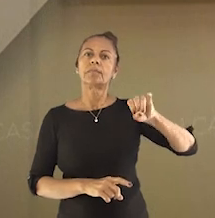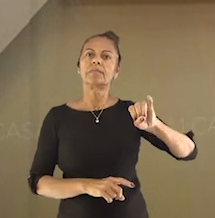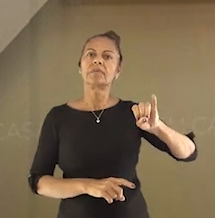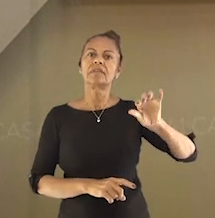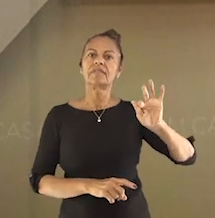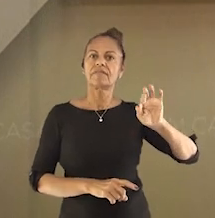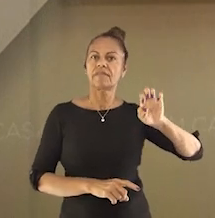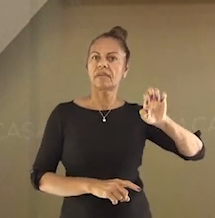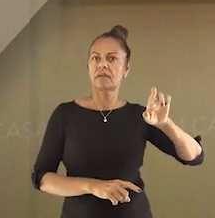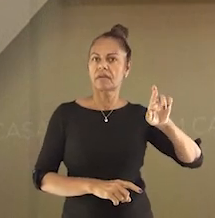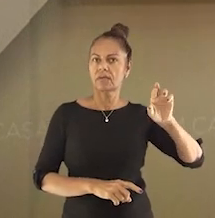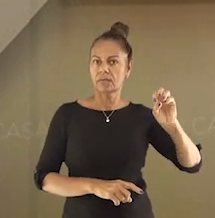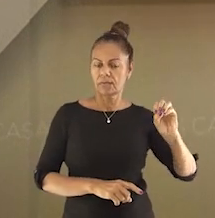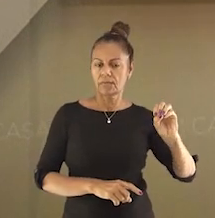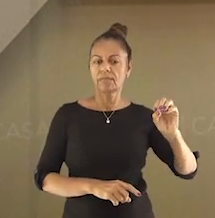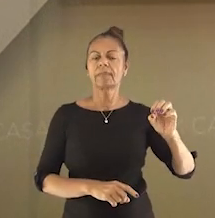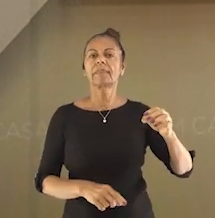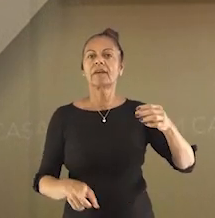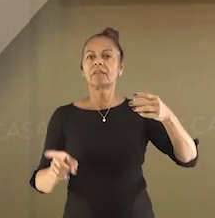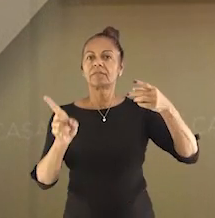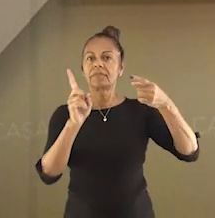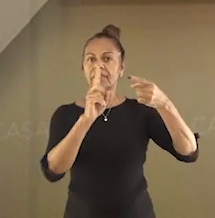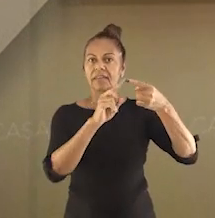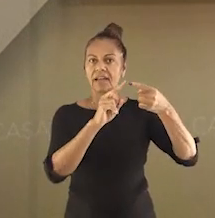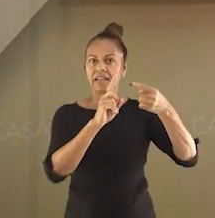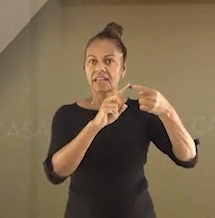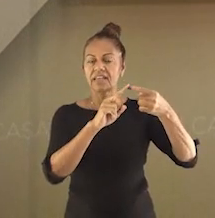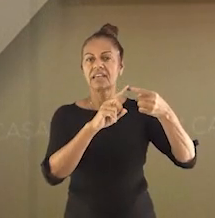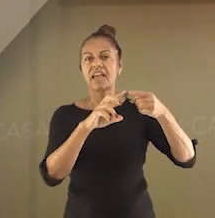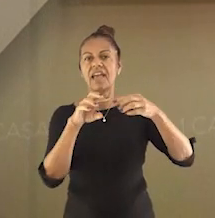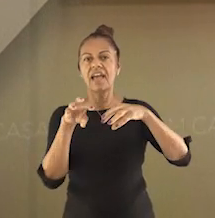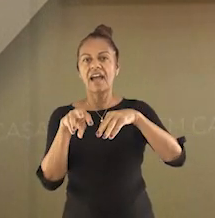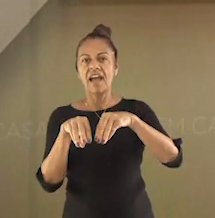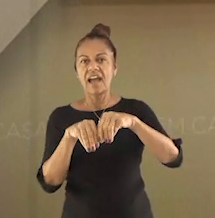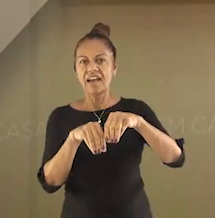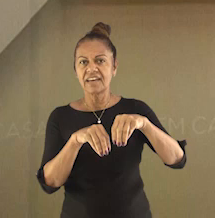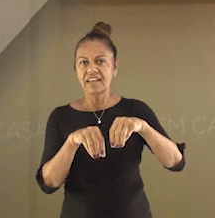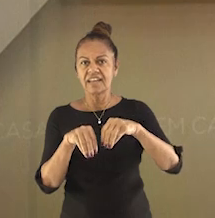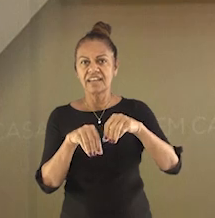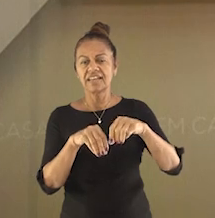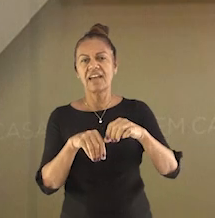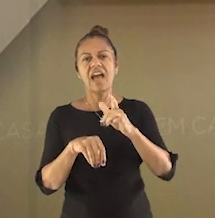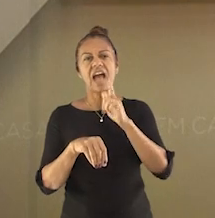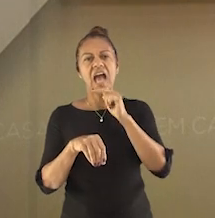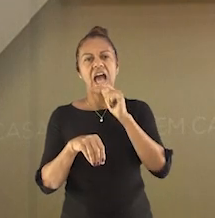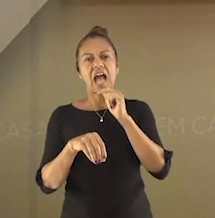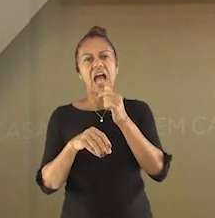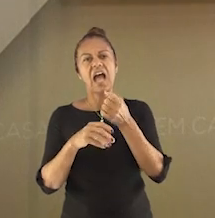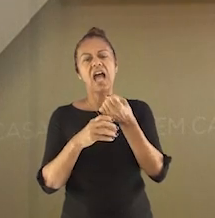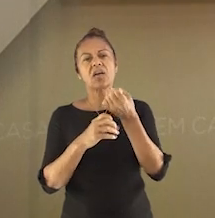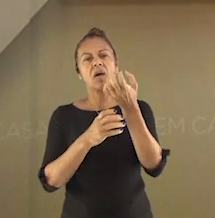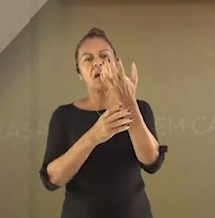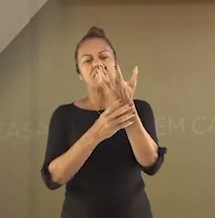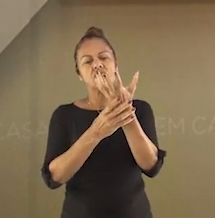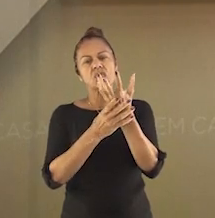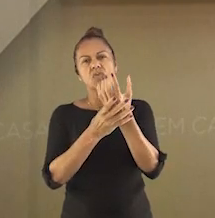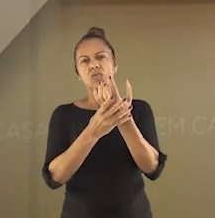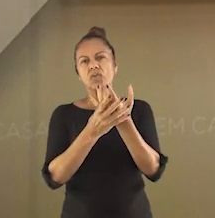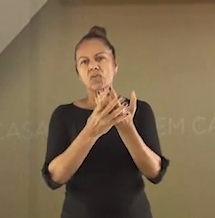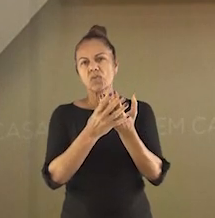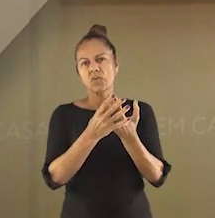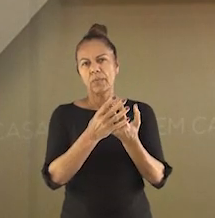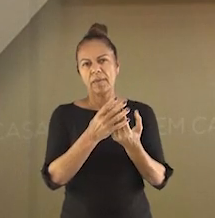é aquele que apresenta areia, há poucos nutrientes e a água passa por ele com